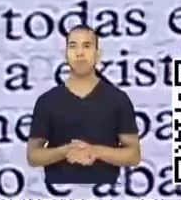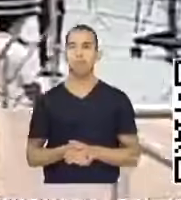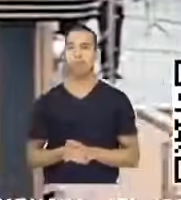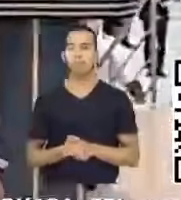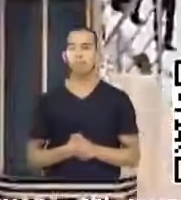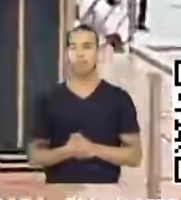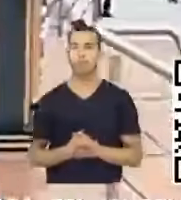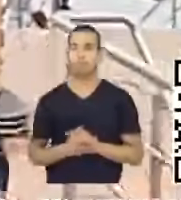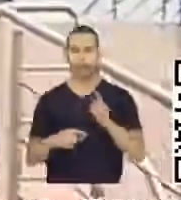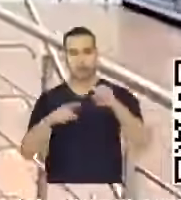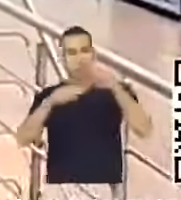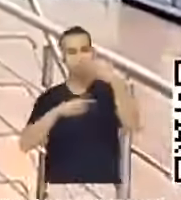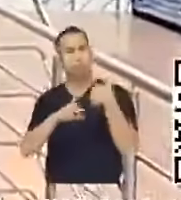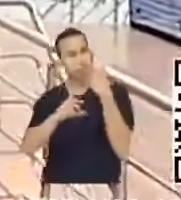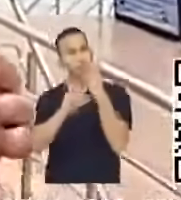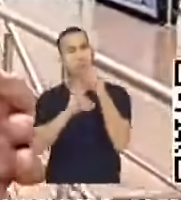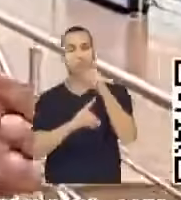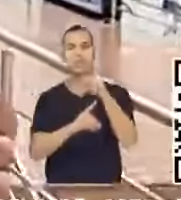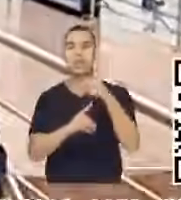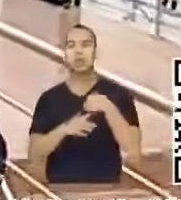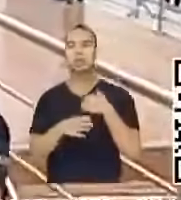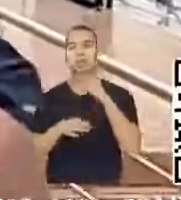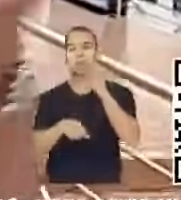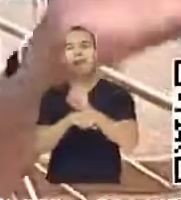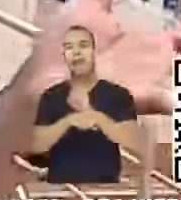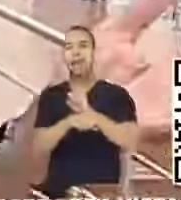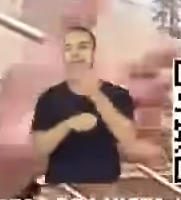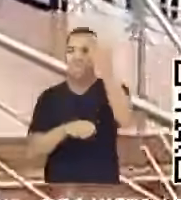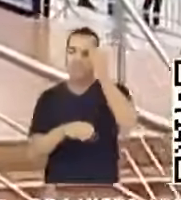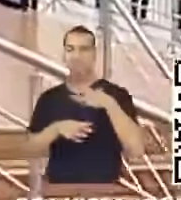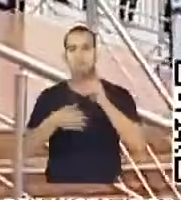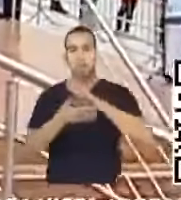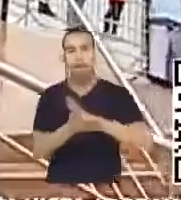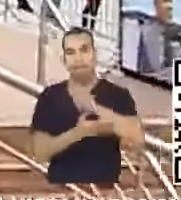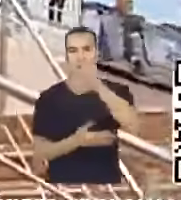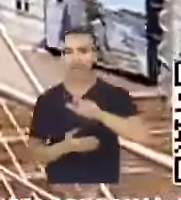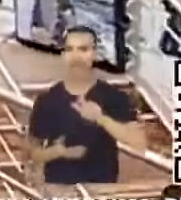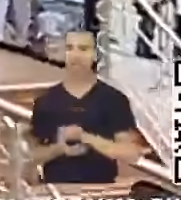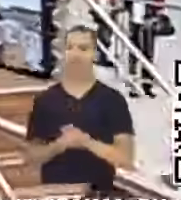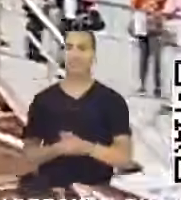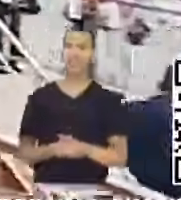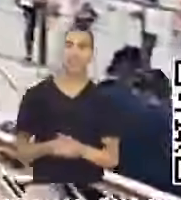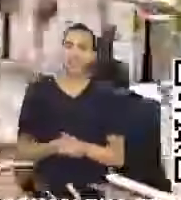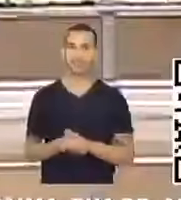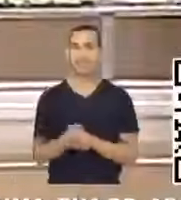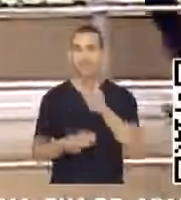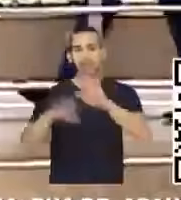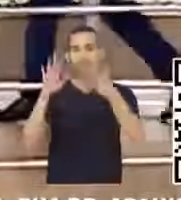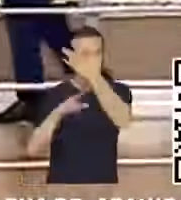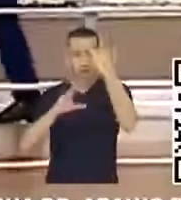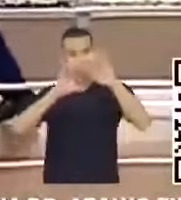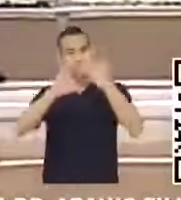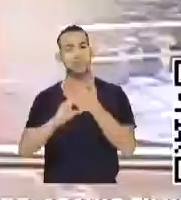sabe depois que eu descobri isso eu parei de ter medo pede fala vou te matar a Deus mandou quem